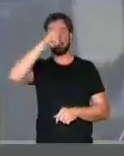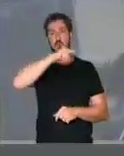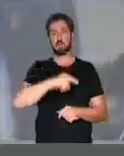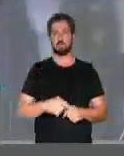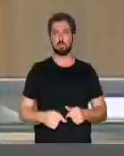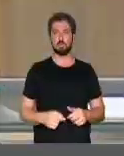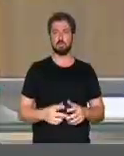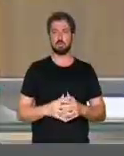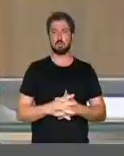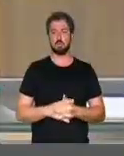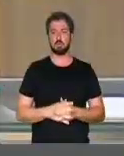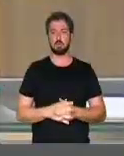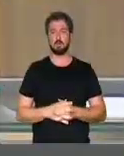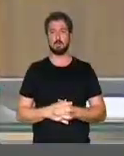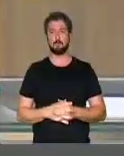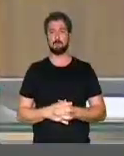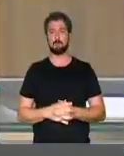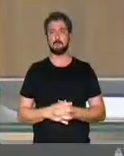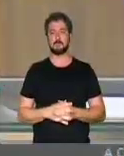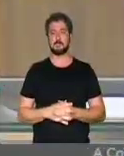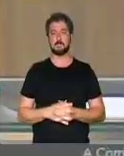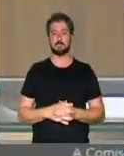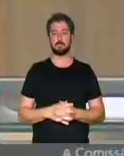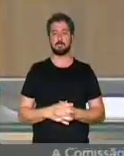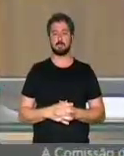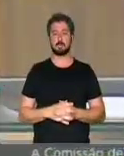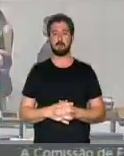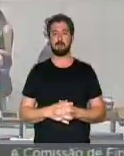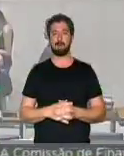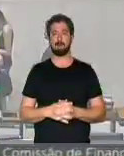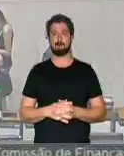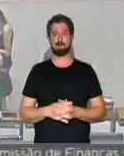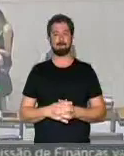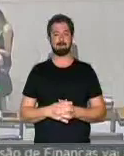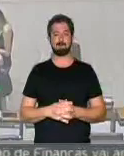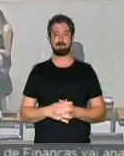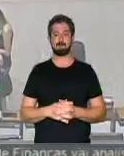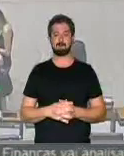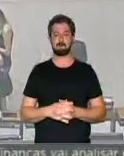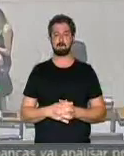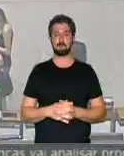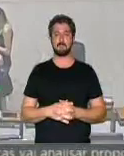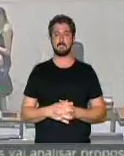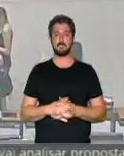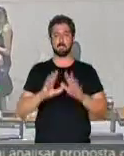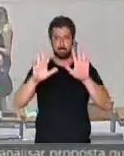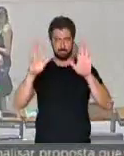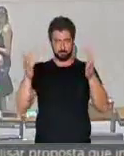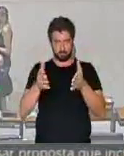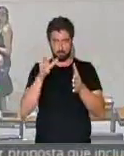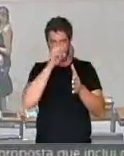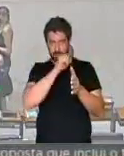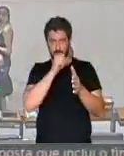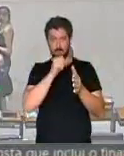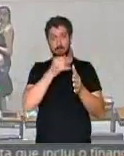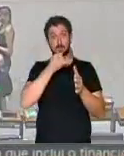acontecendo. Senhor presidente, um minuto, por favor, se me concede. Orientação gostaria, do banco. Fale, deputado. Eu gostaria só nesse